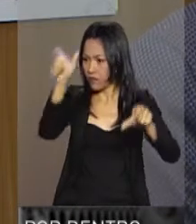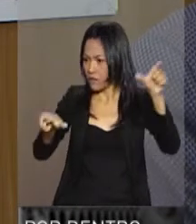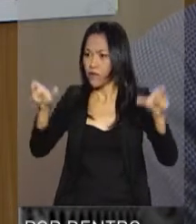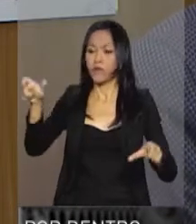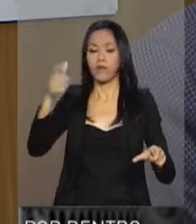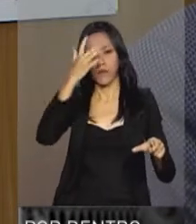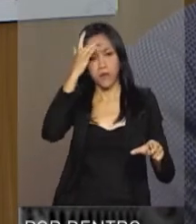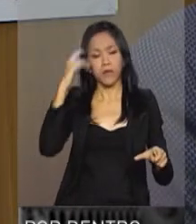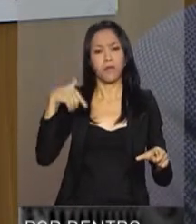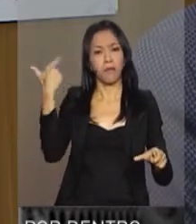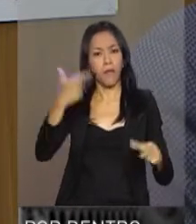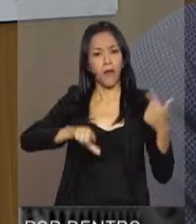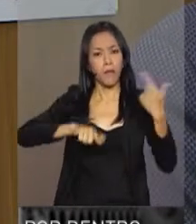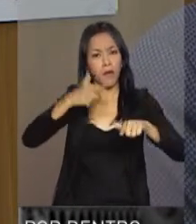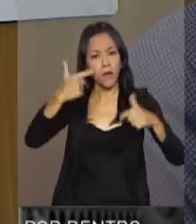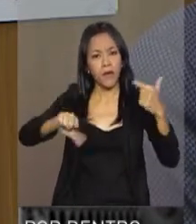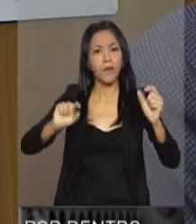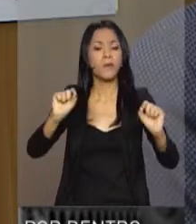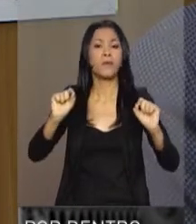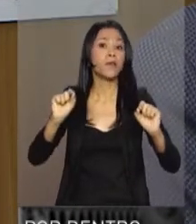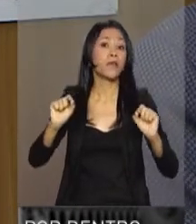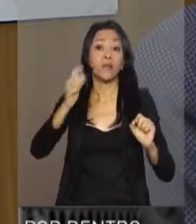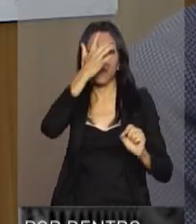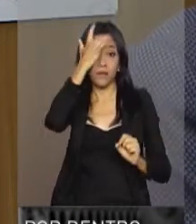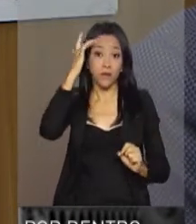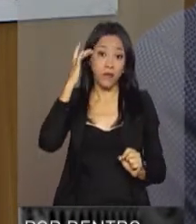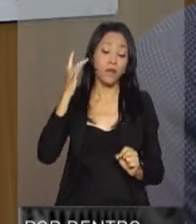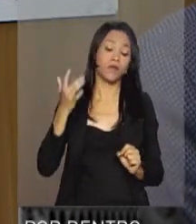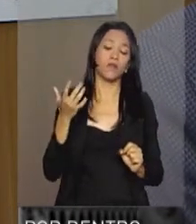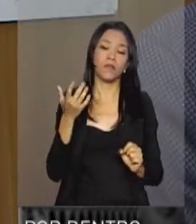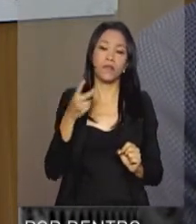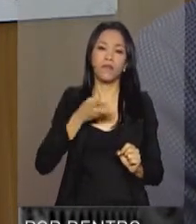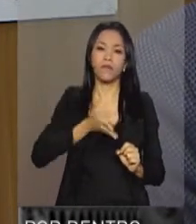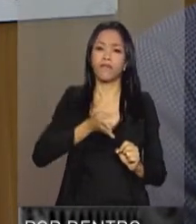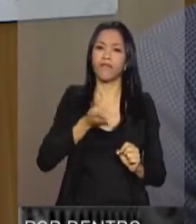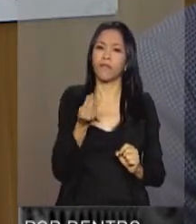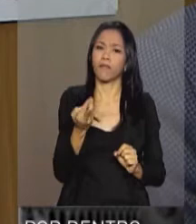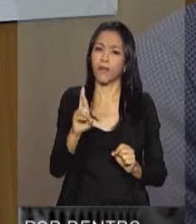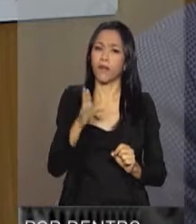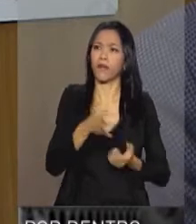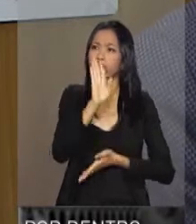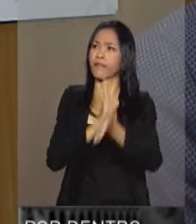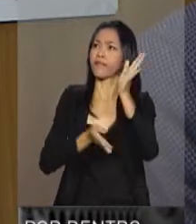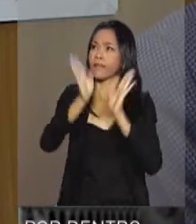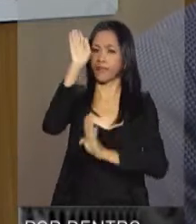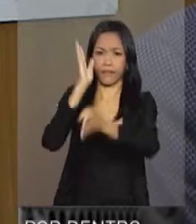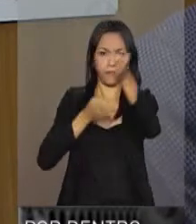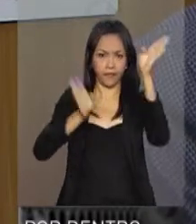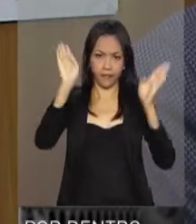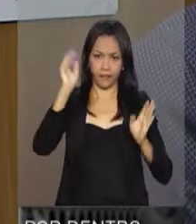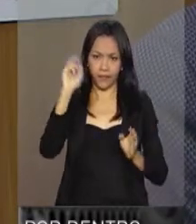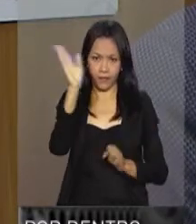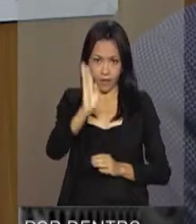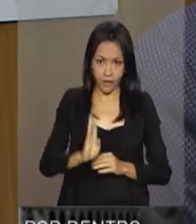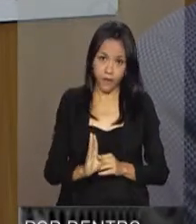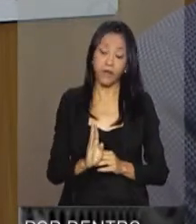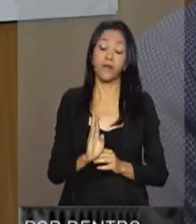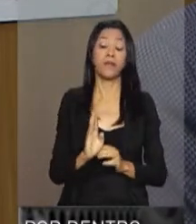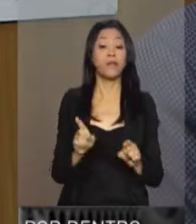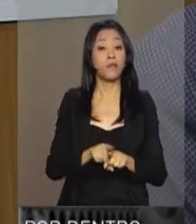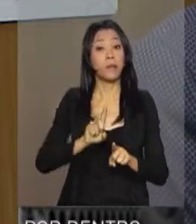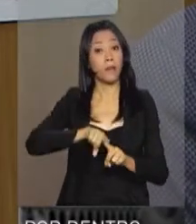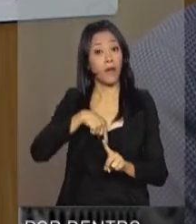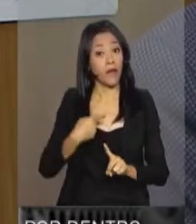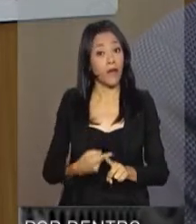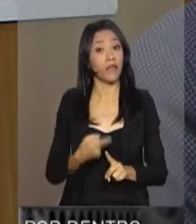dar cada vez mais uma noção aqueles que estarão andando pelas vias em todo o brasil e também as possibilidades cada vez